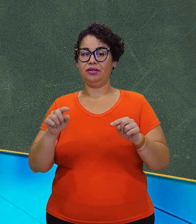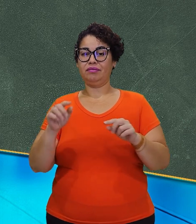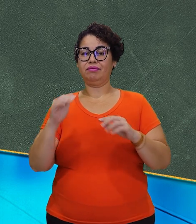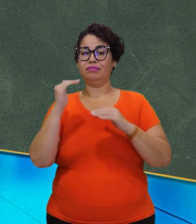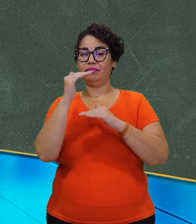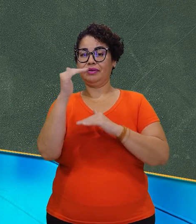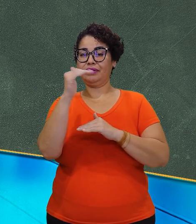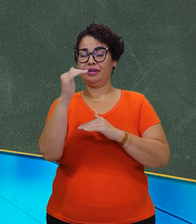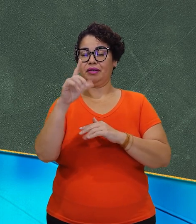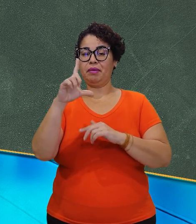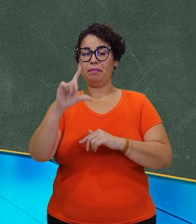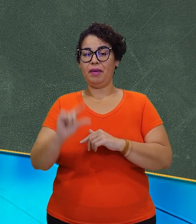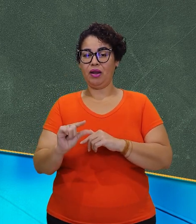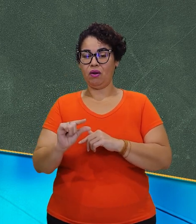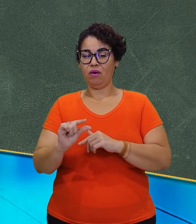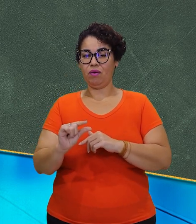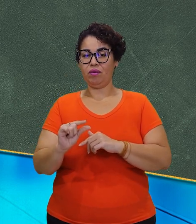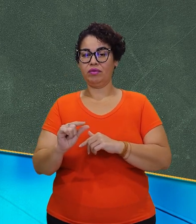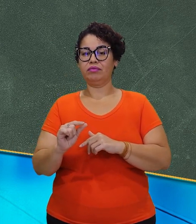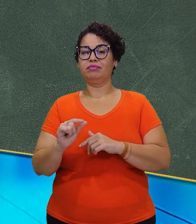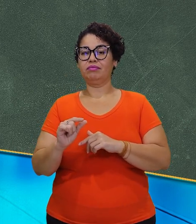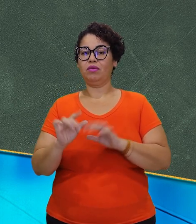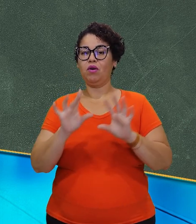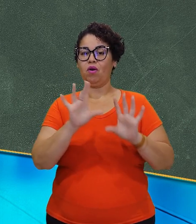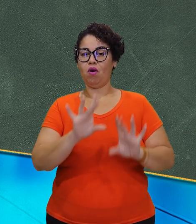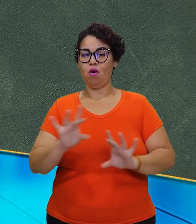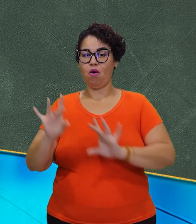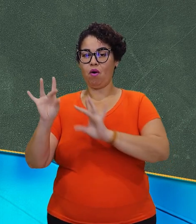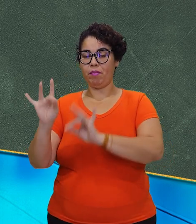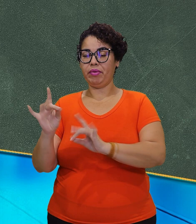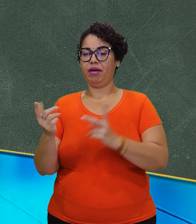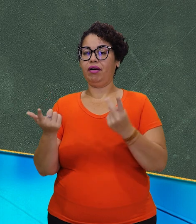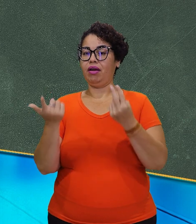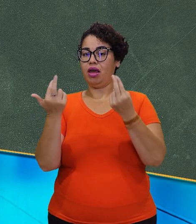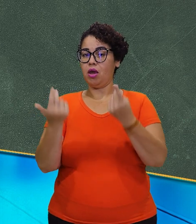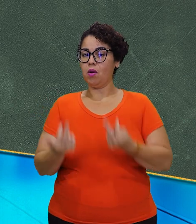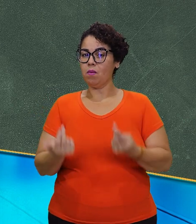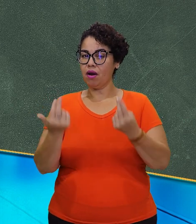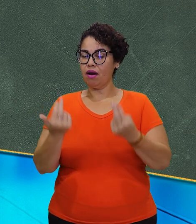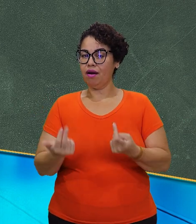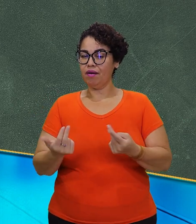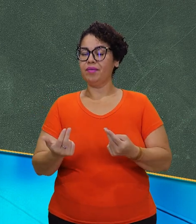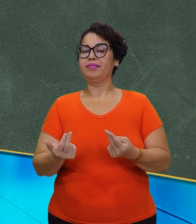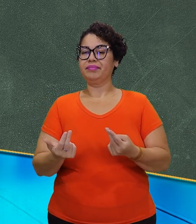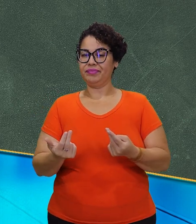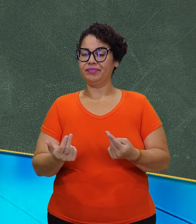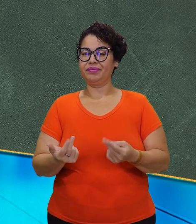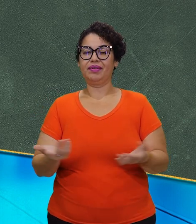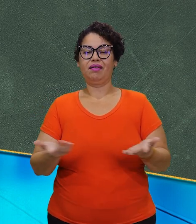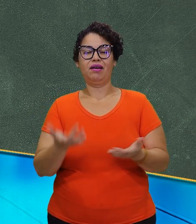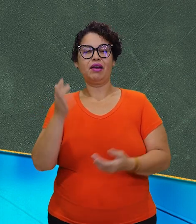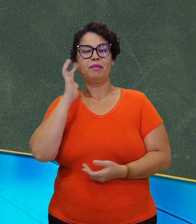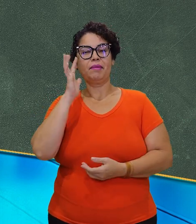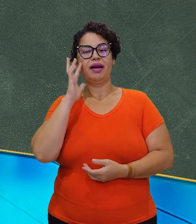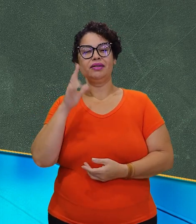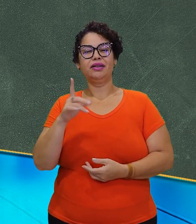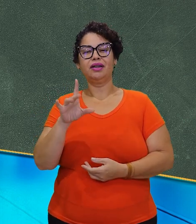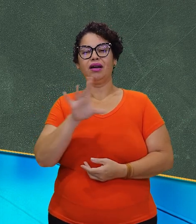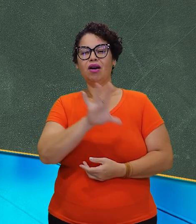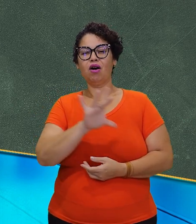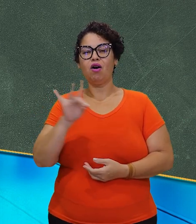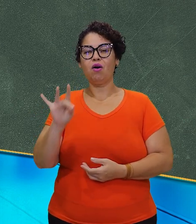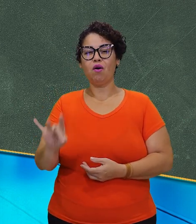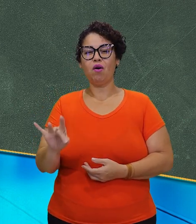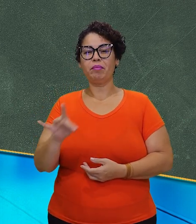e esta aqui é a base menor, na nossa cópia segue a mesma coisa, certo? Agora imagina que eu parti essa